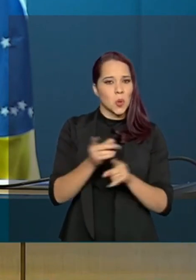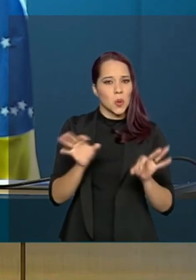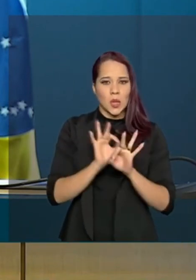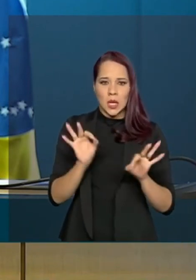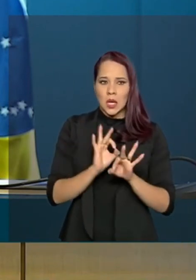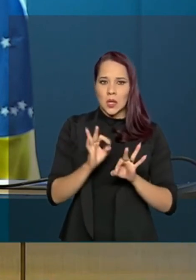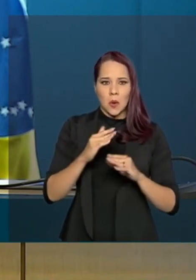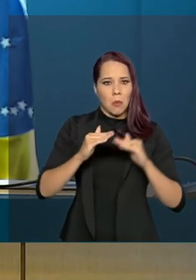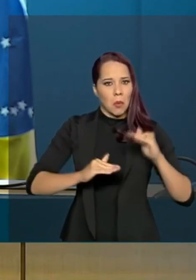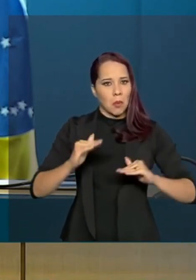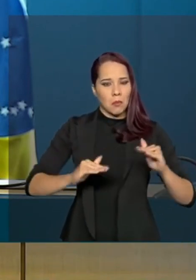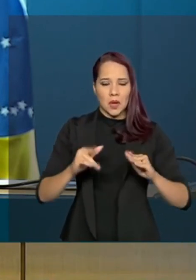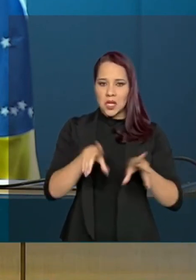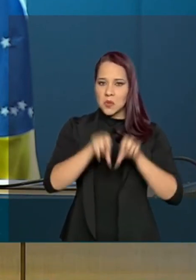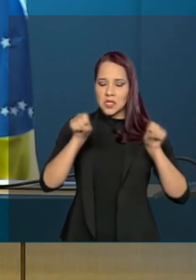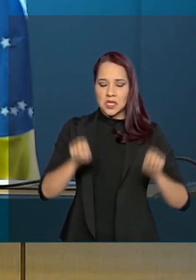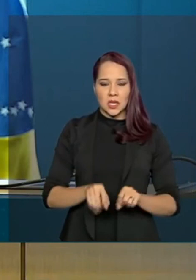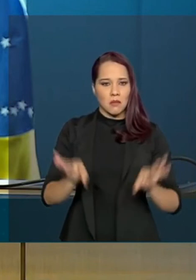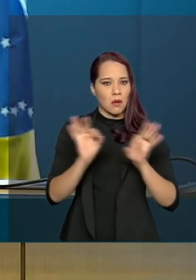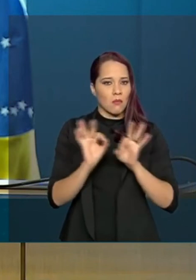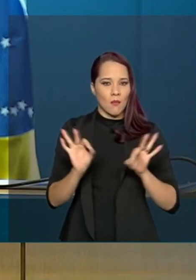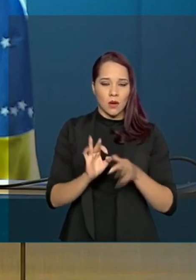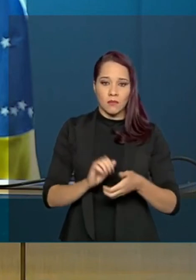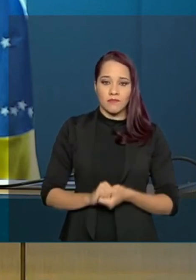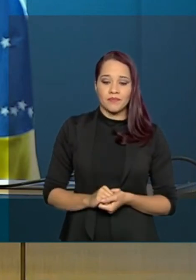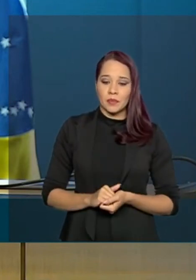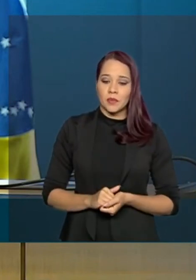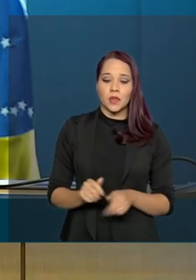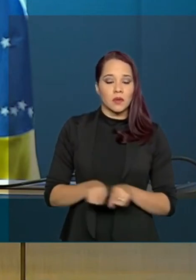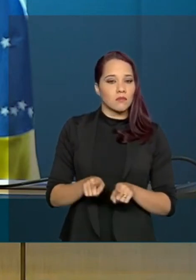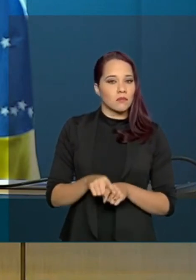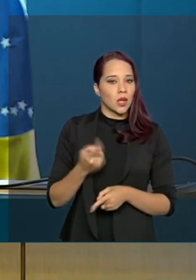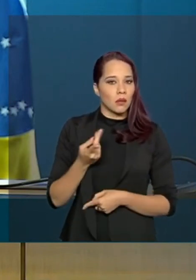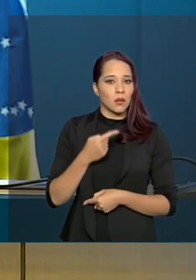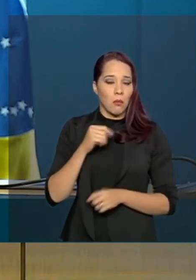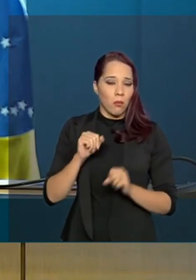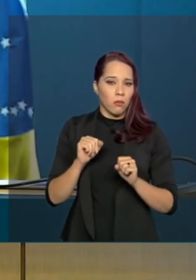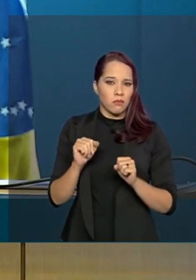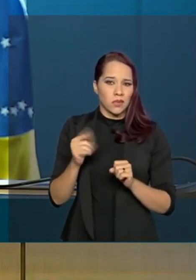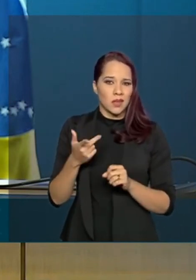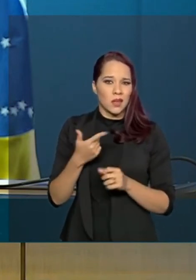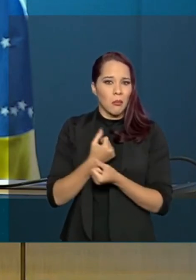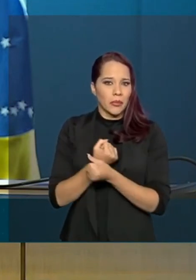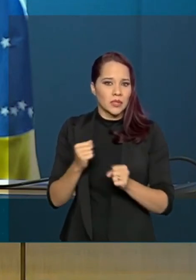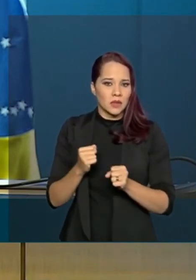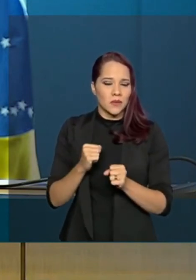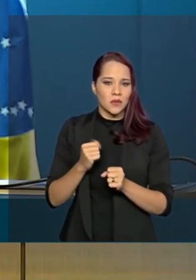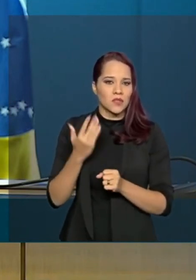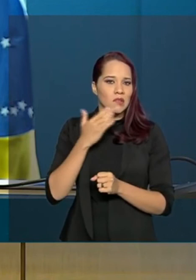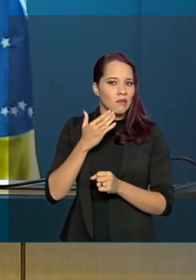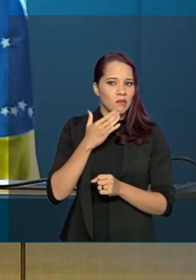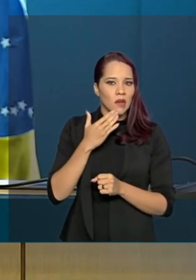nenhuma instabilidade no sistema, e muito menos que pudesse impossibilitar a